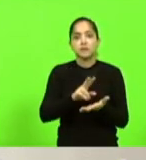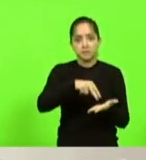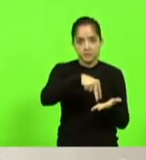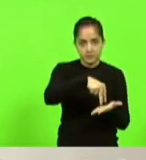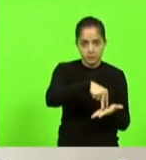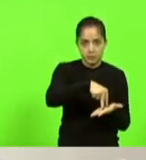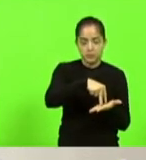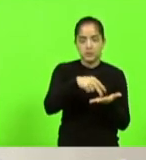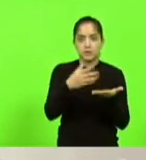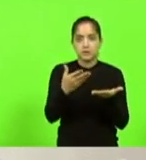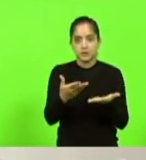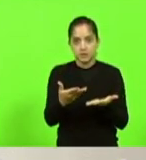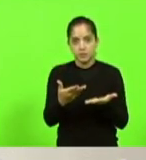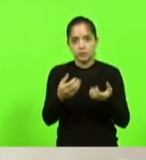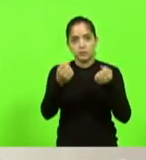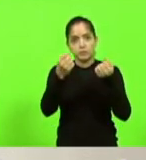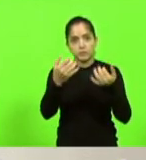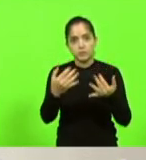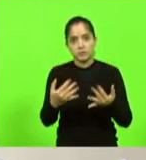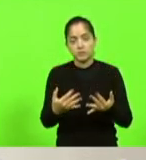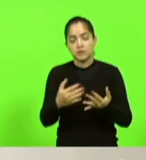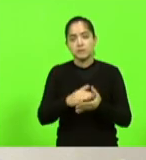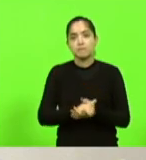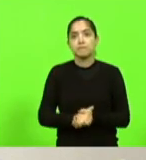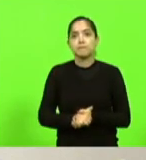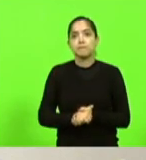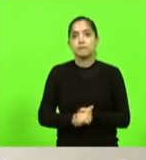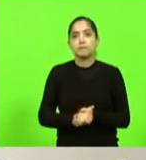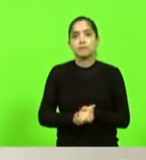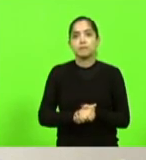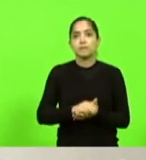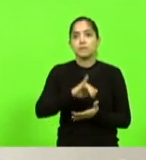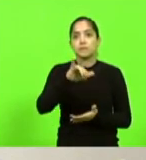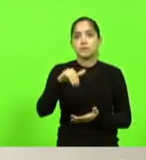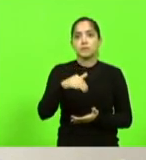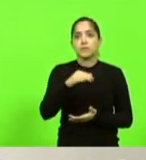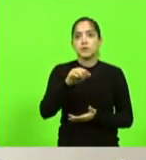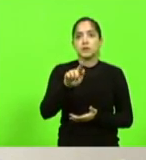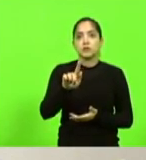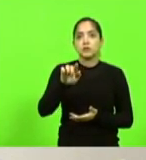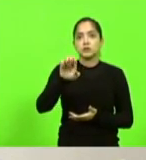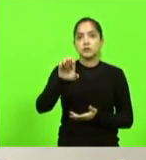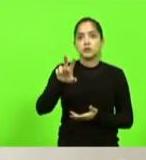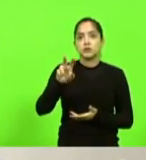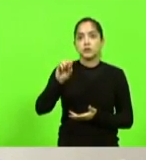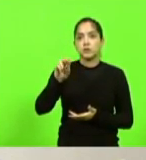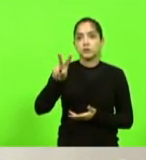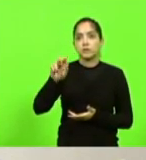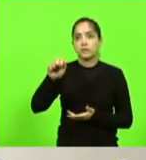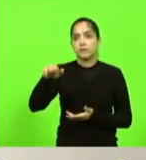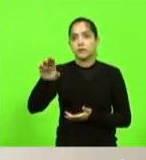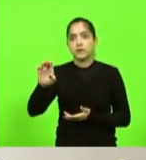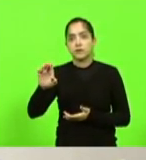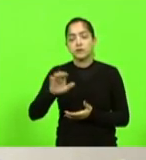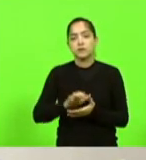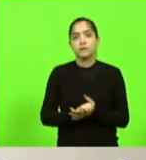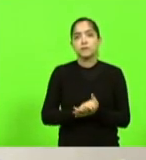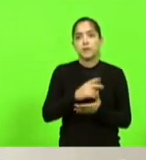para expor os seus trabalhos, na pessoa do Giovanni Nascimento, que é o presidente da